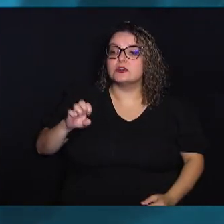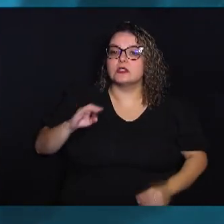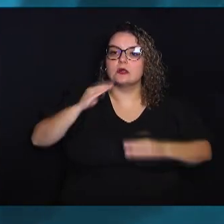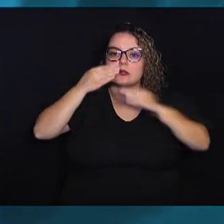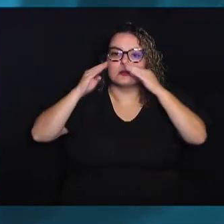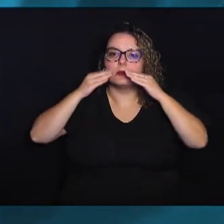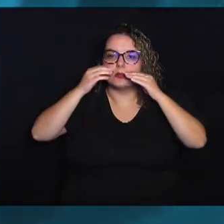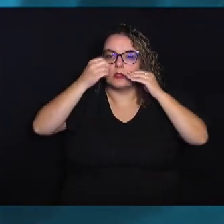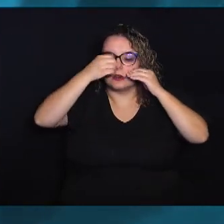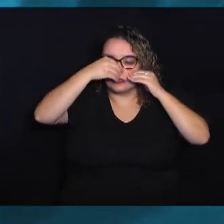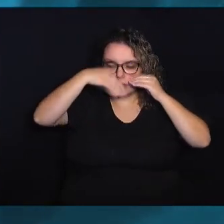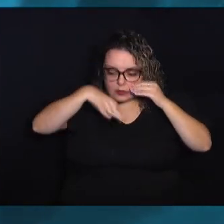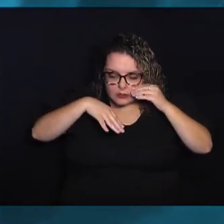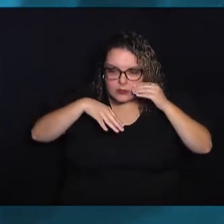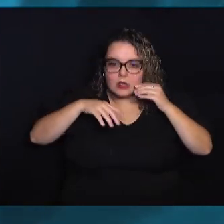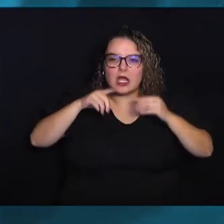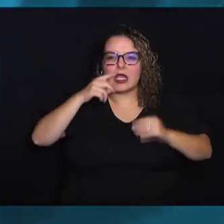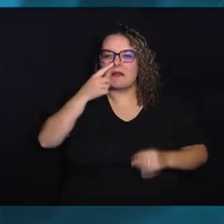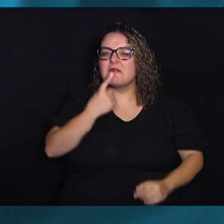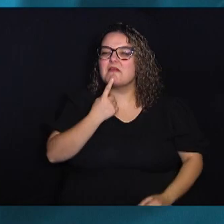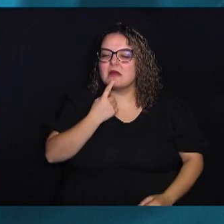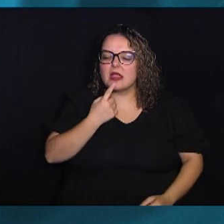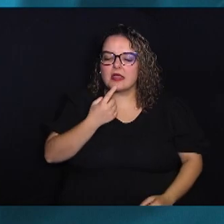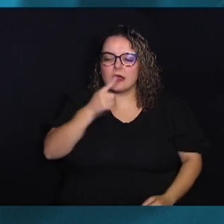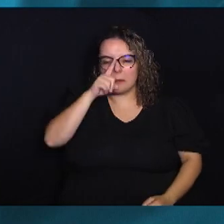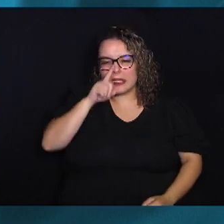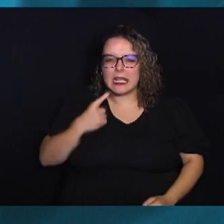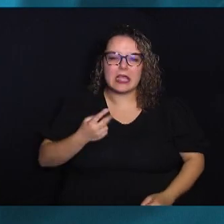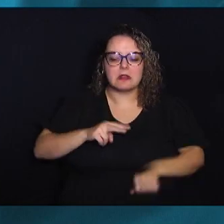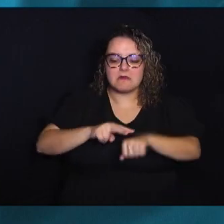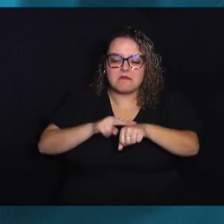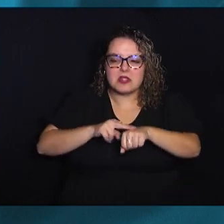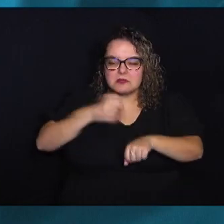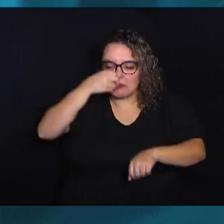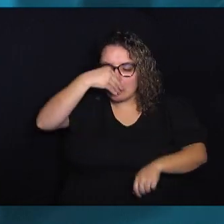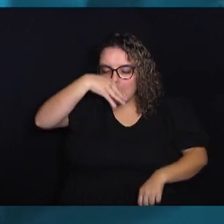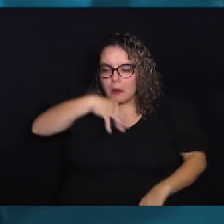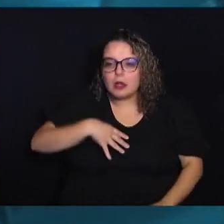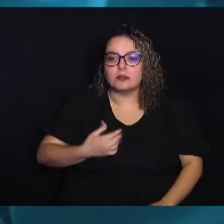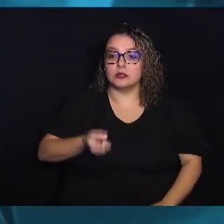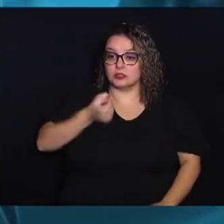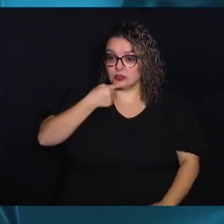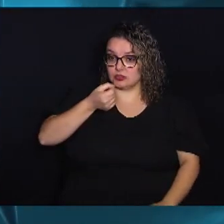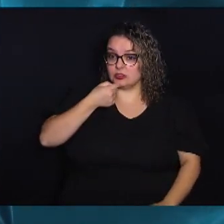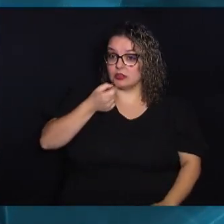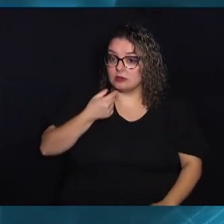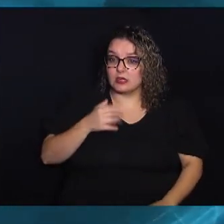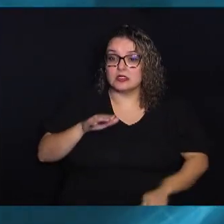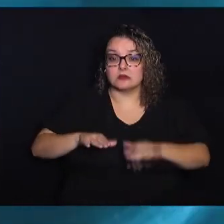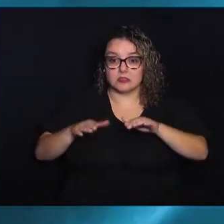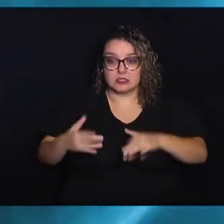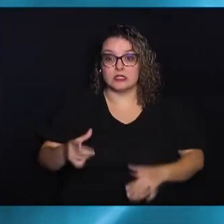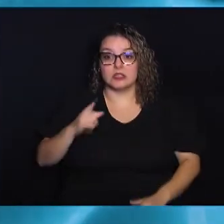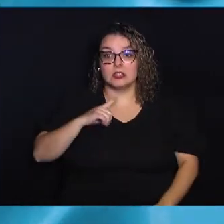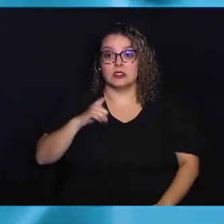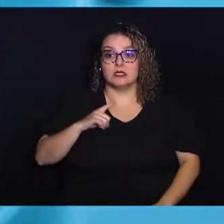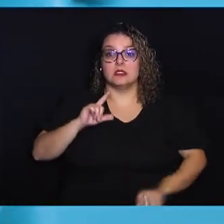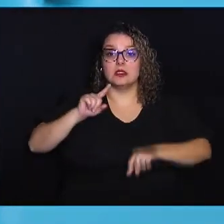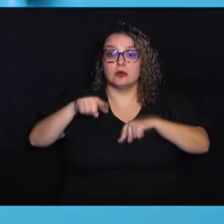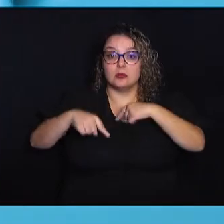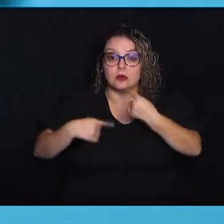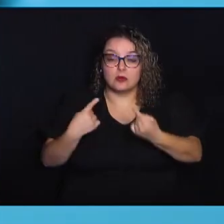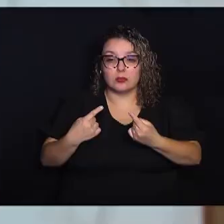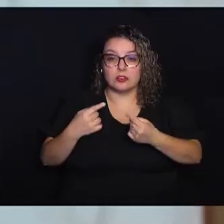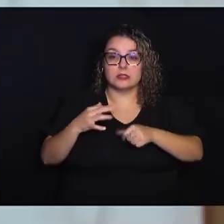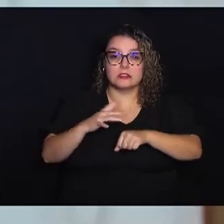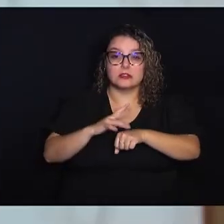sai aquele catarro verde, aquele catarro amarelo, muitas vezes precisa tomar antibióticos. Existe também outras